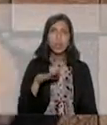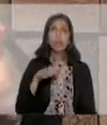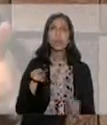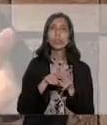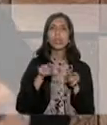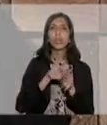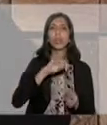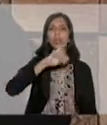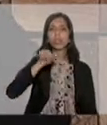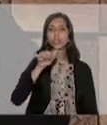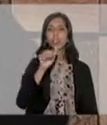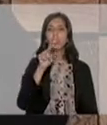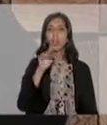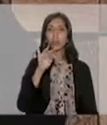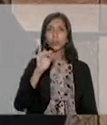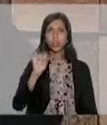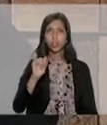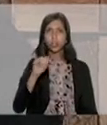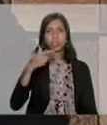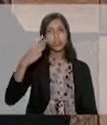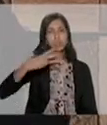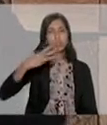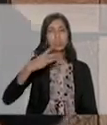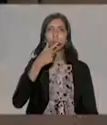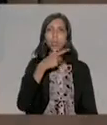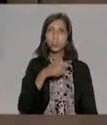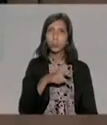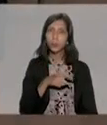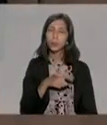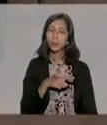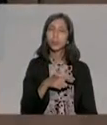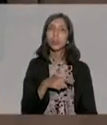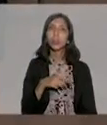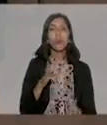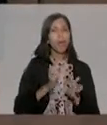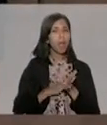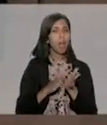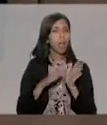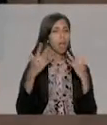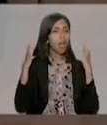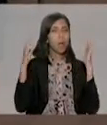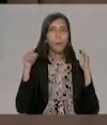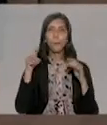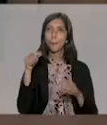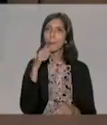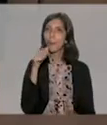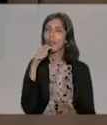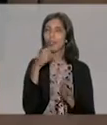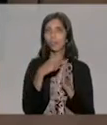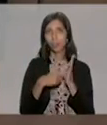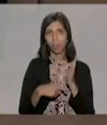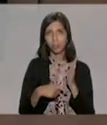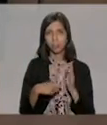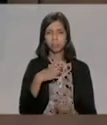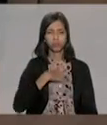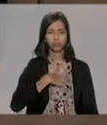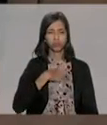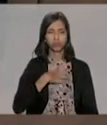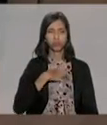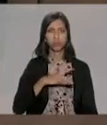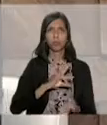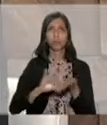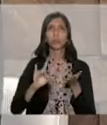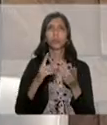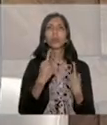O Jabuti, ela ganhou. Ela, terceiro lugar, ela realmente veio para desbancar. Então, meu aplauso para Sheila Esmanioto. E a